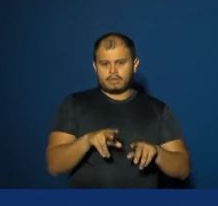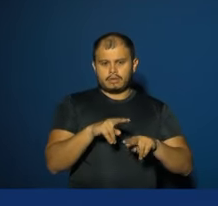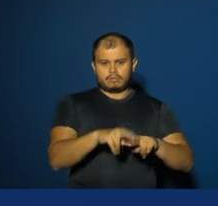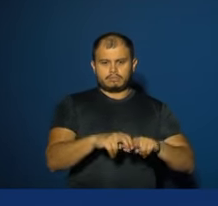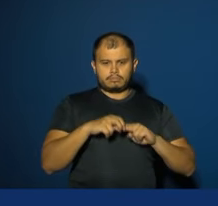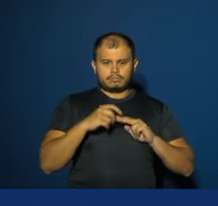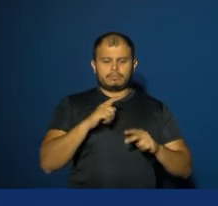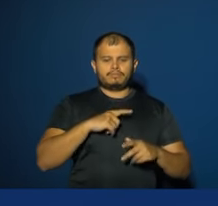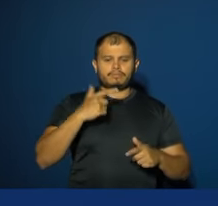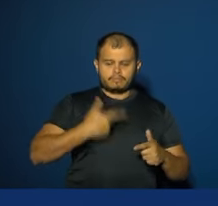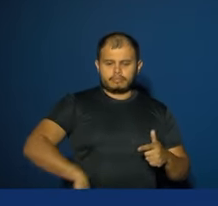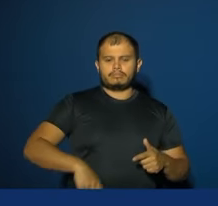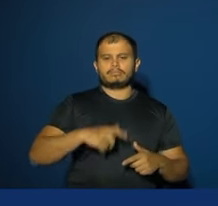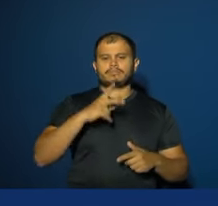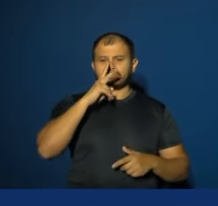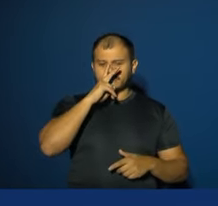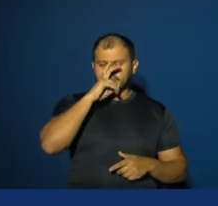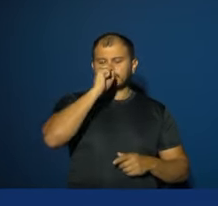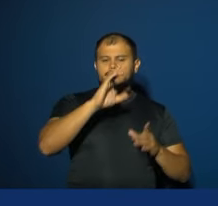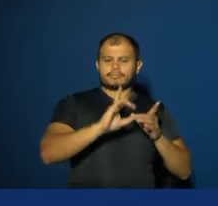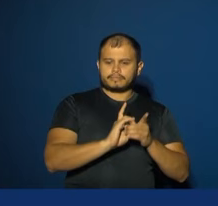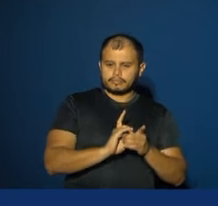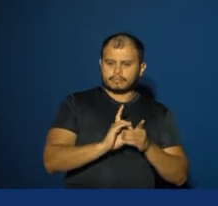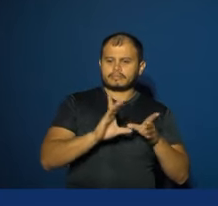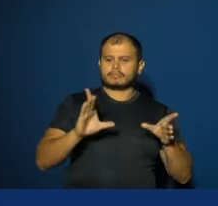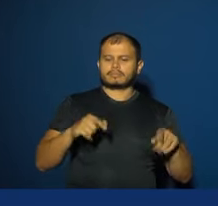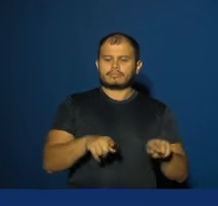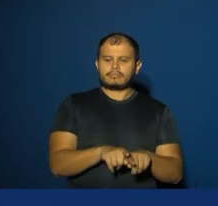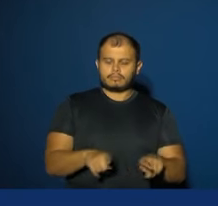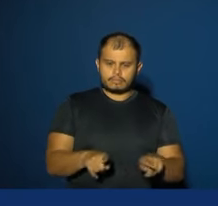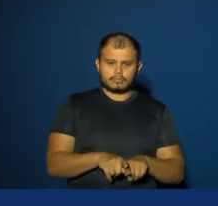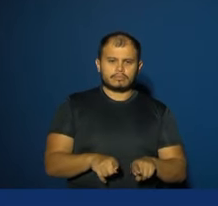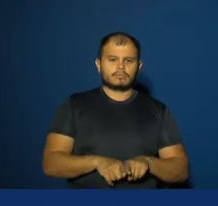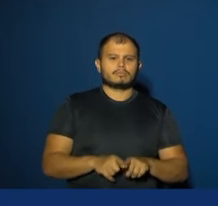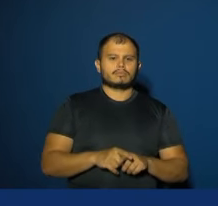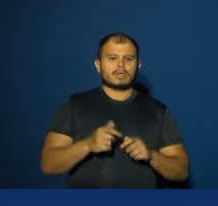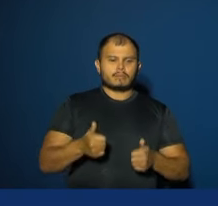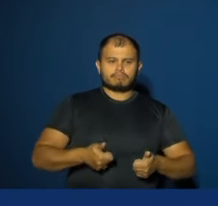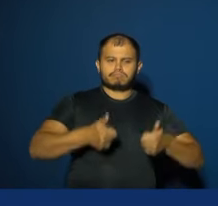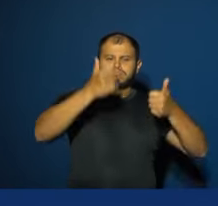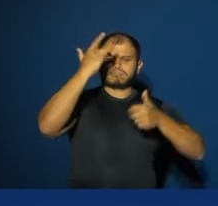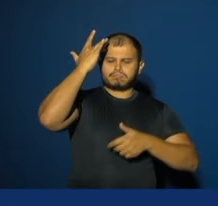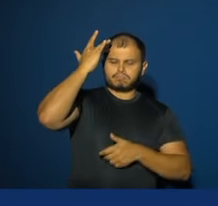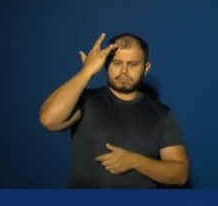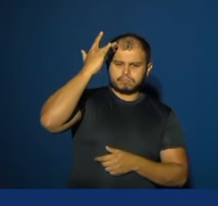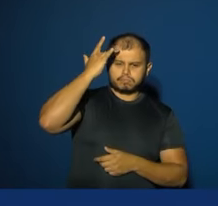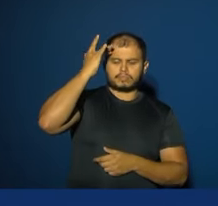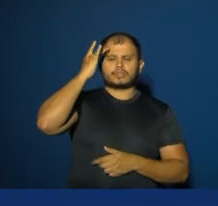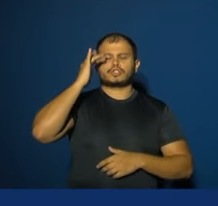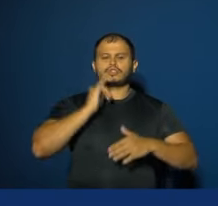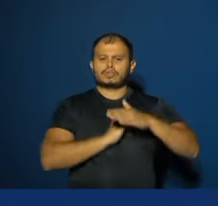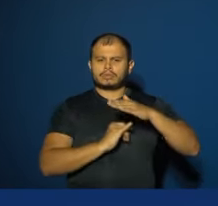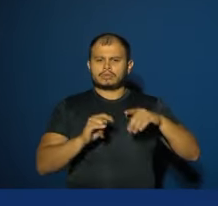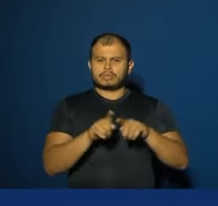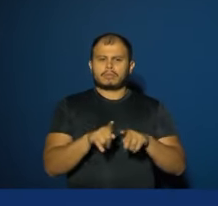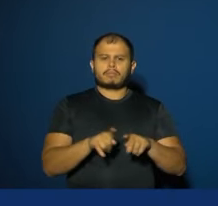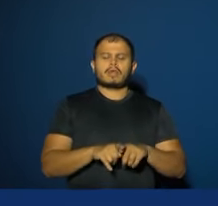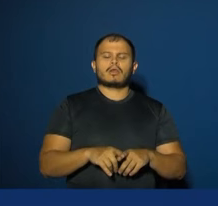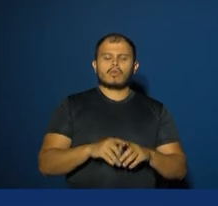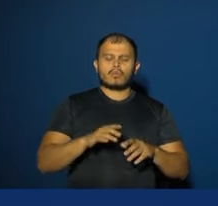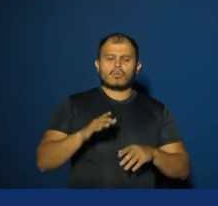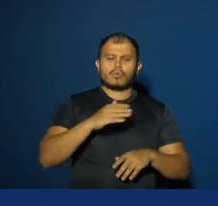somadas ao fortalecimento da Democracia ao amadurecimento institucional do Brasil a um governo formado por gente